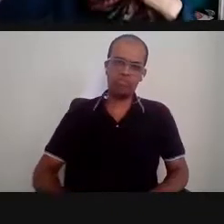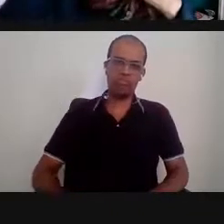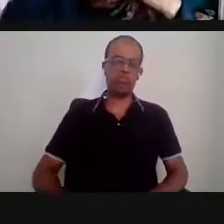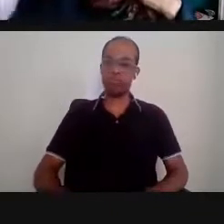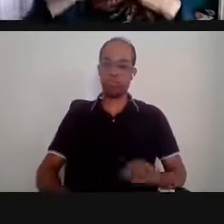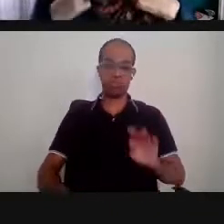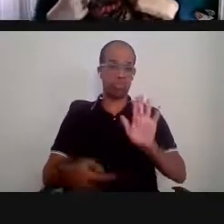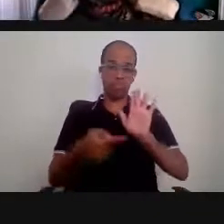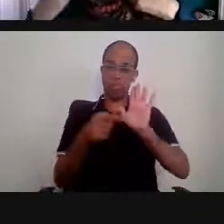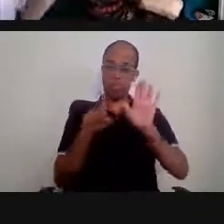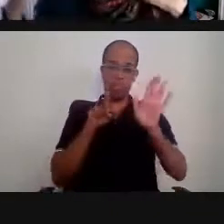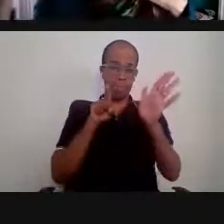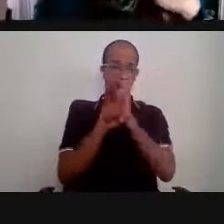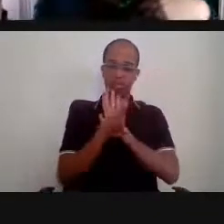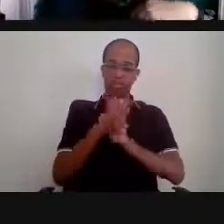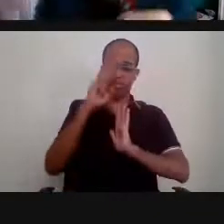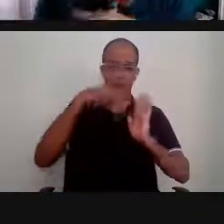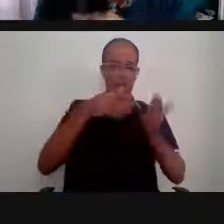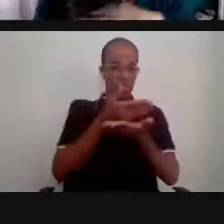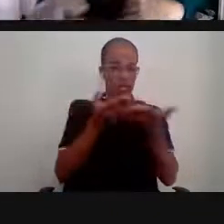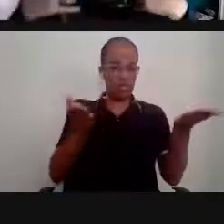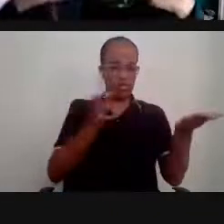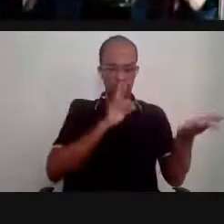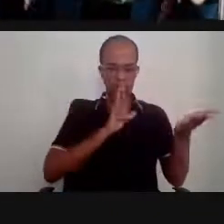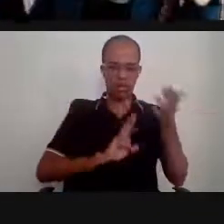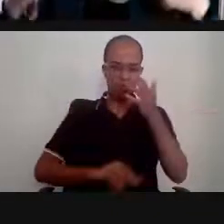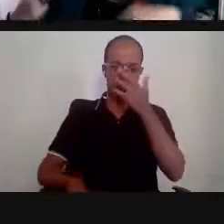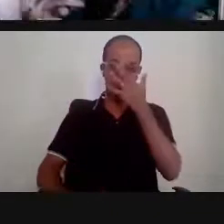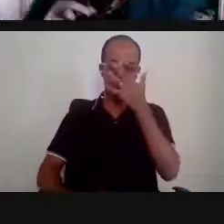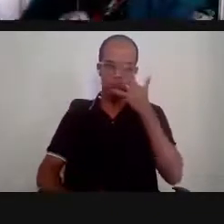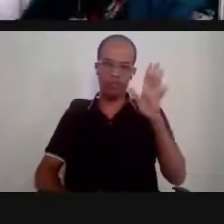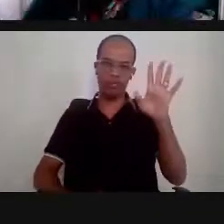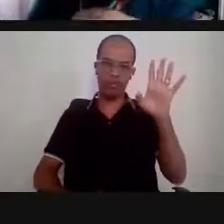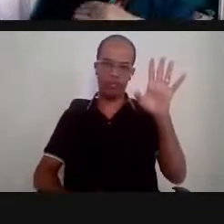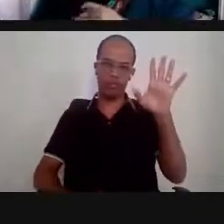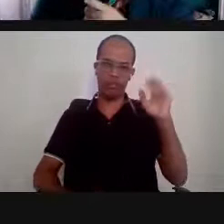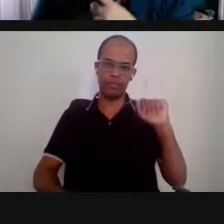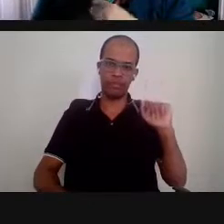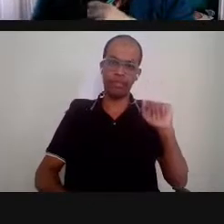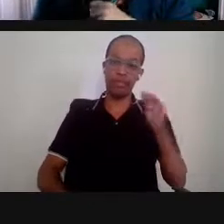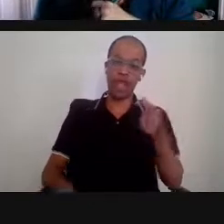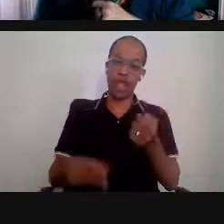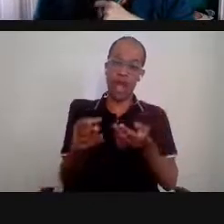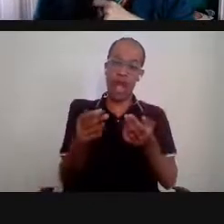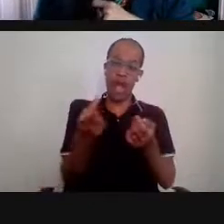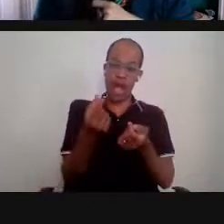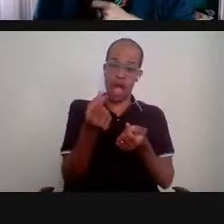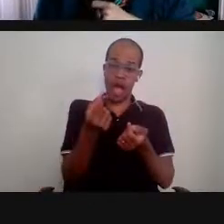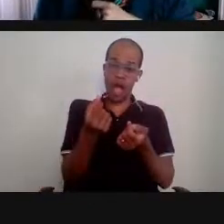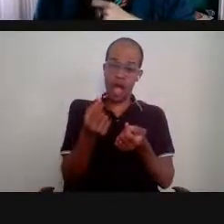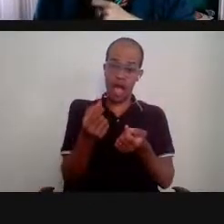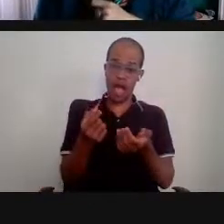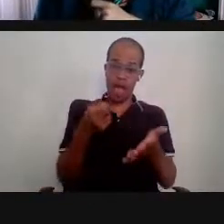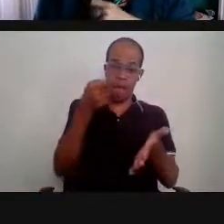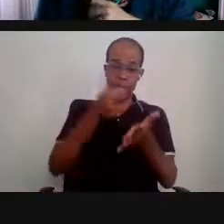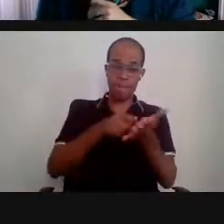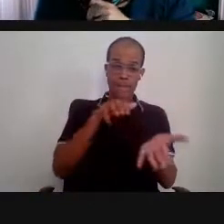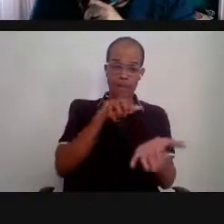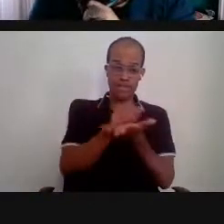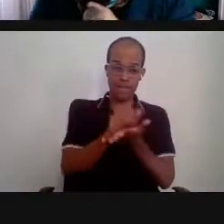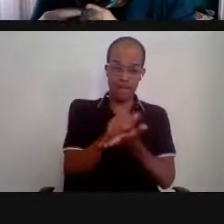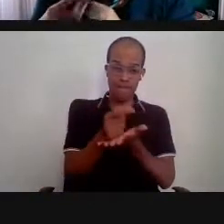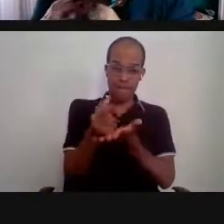lendo, viu? Vocês é que respondem. 5. O valor da taxa de inscrição, principalmente para a